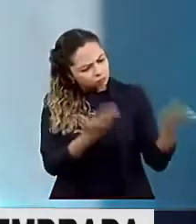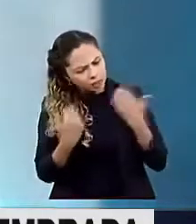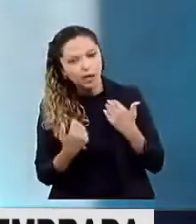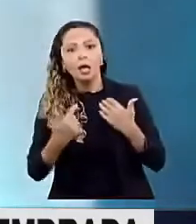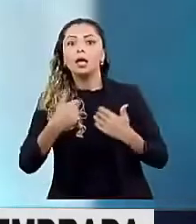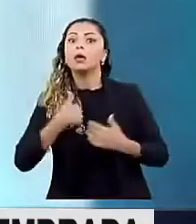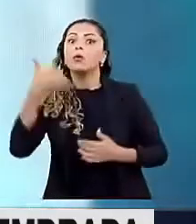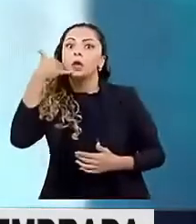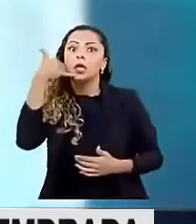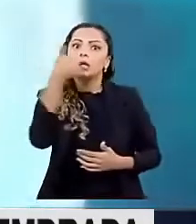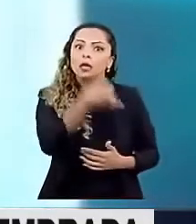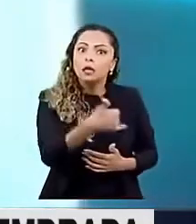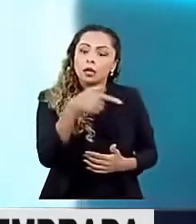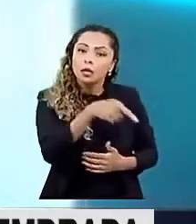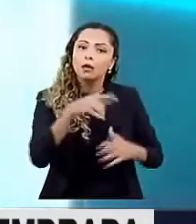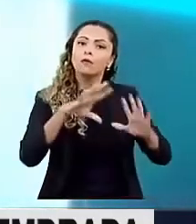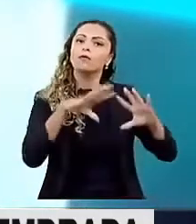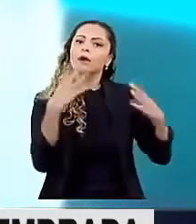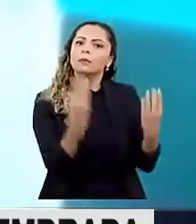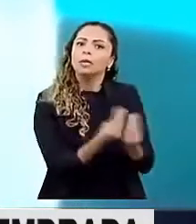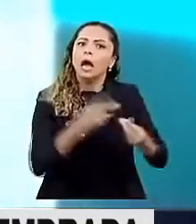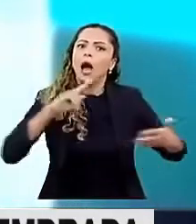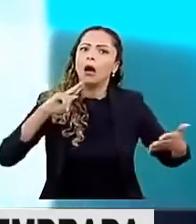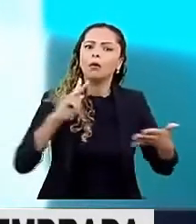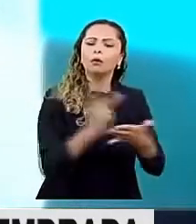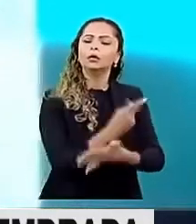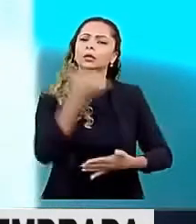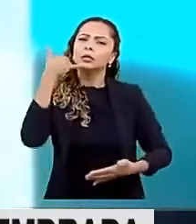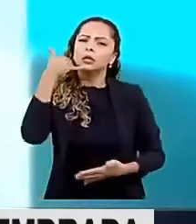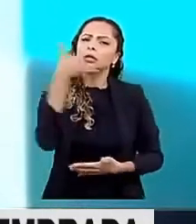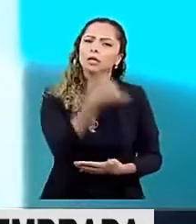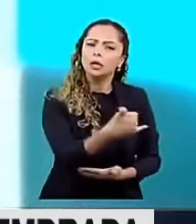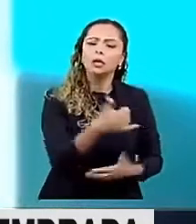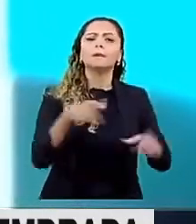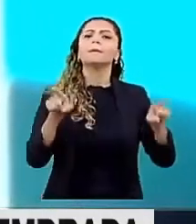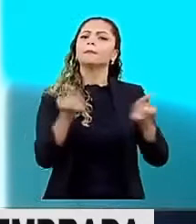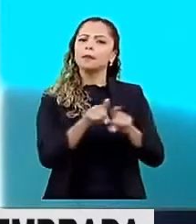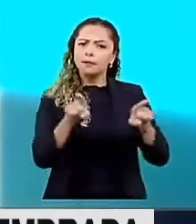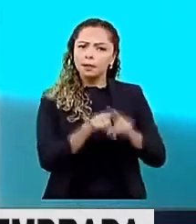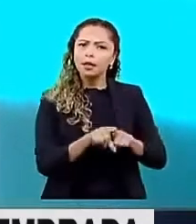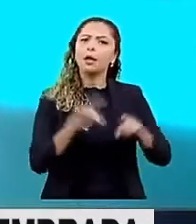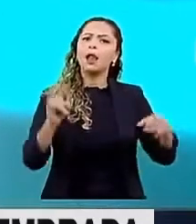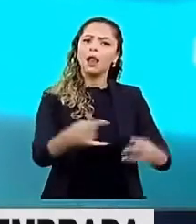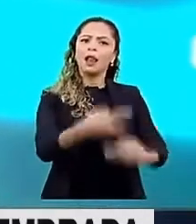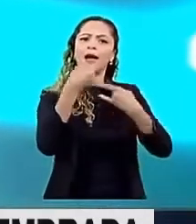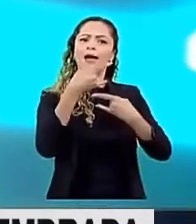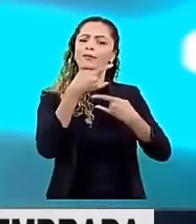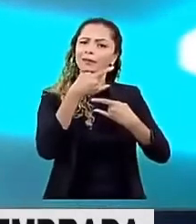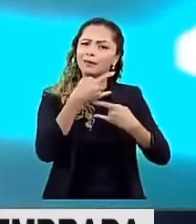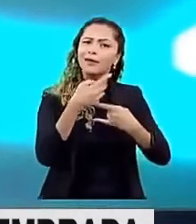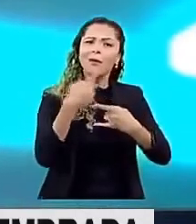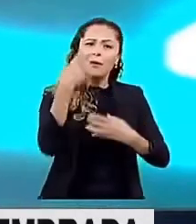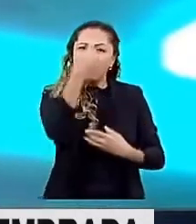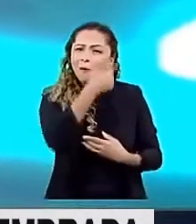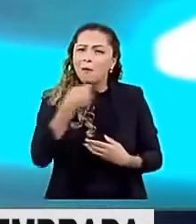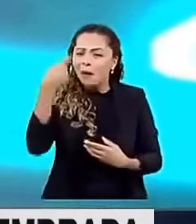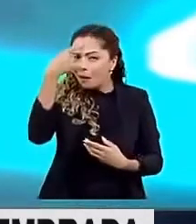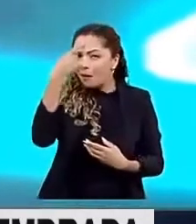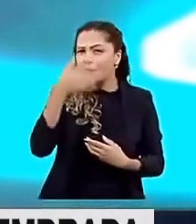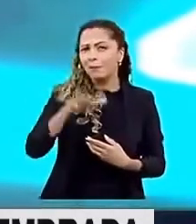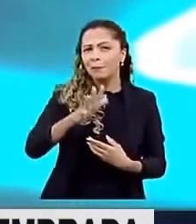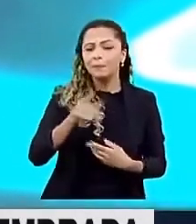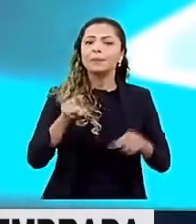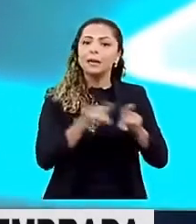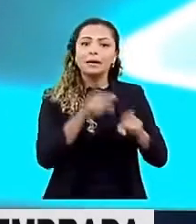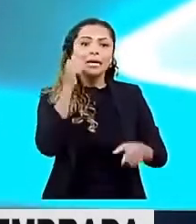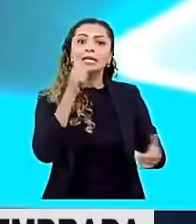para os seus familiares naquele momento, fiz uma live de quase 1 hora. Uma esposa dele fez uma